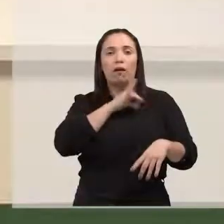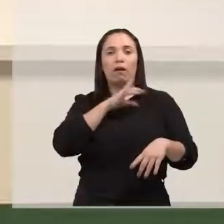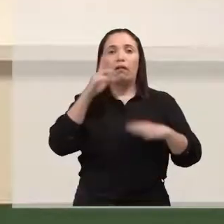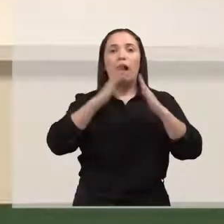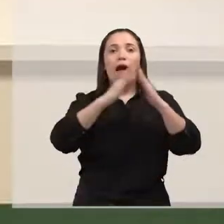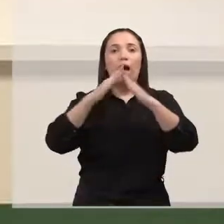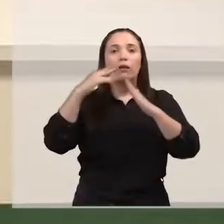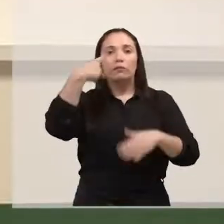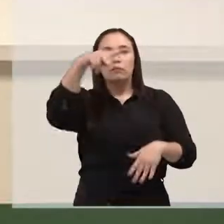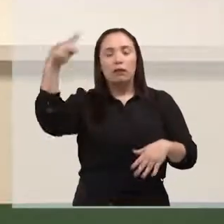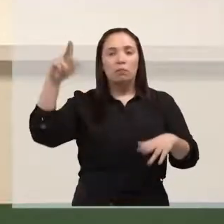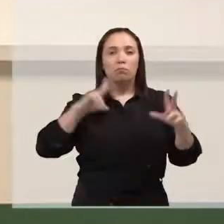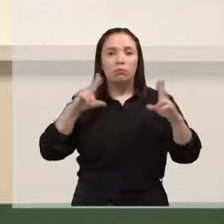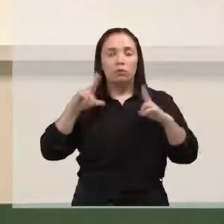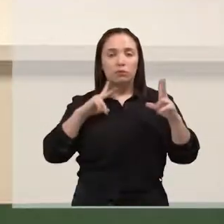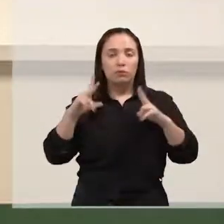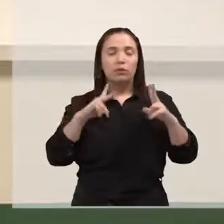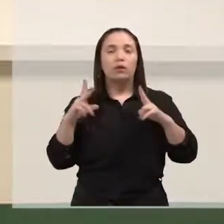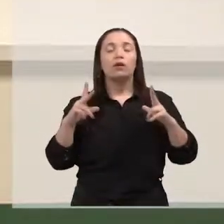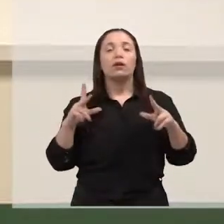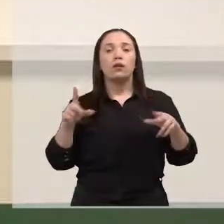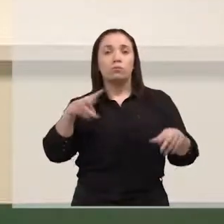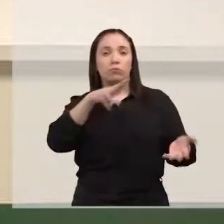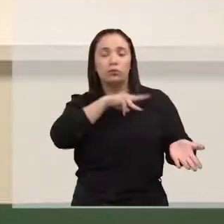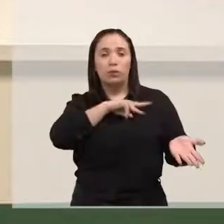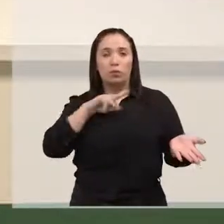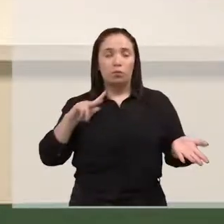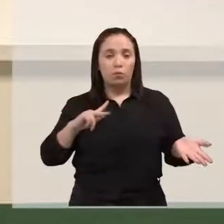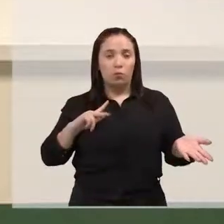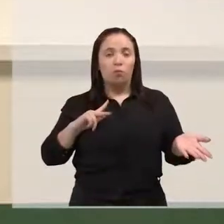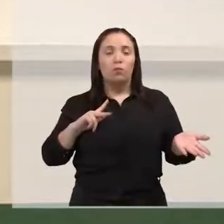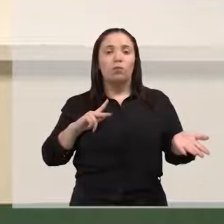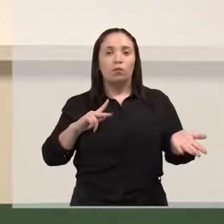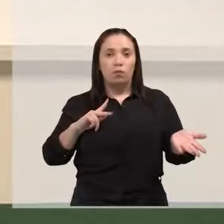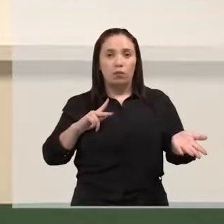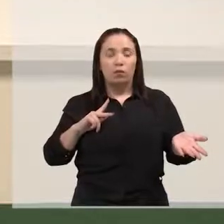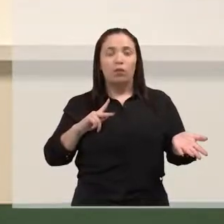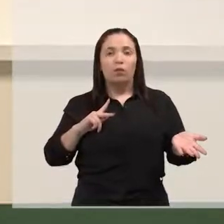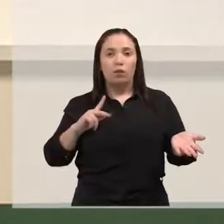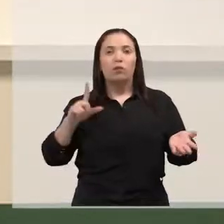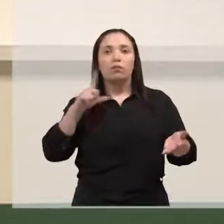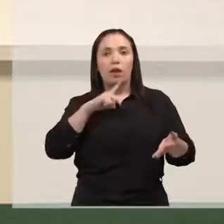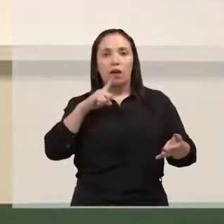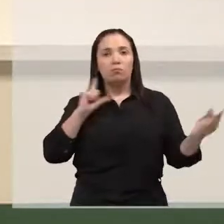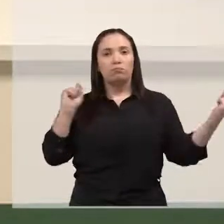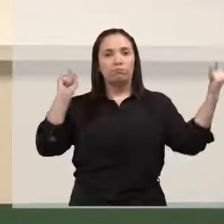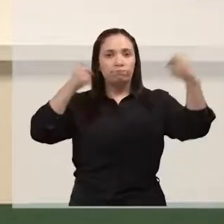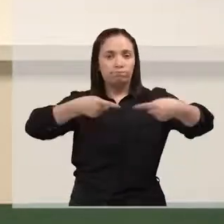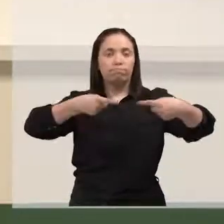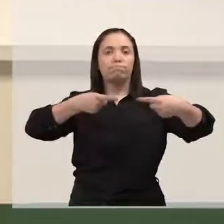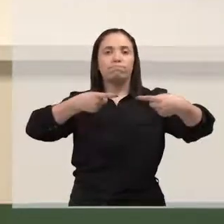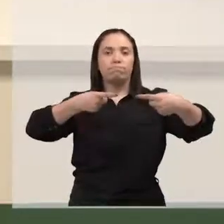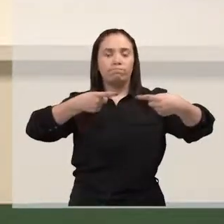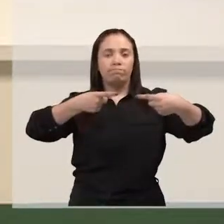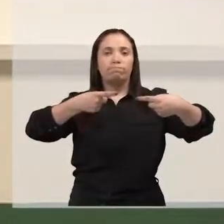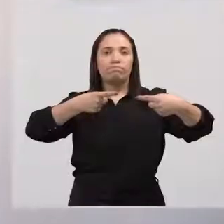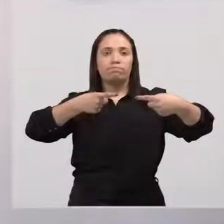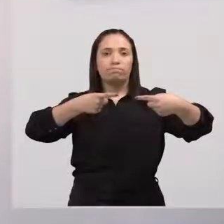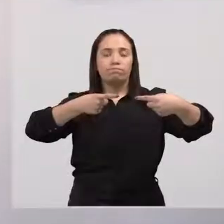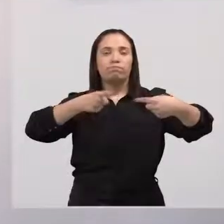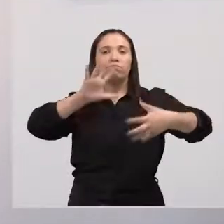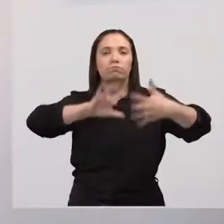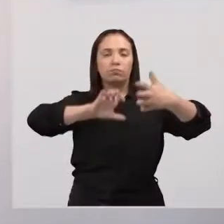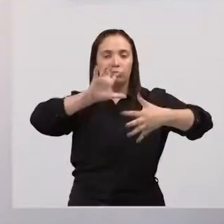os membros do Ministério Público Federal literalmente abriram guerra contra o Supremo. Quer dizer, era esperado,